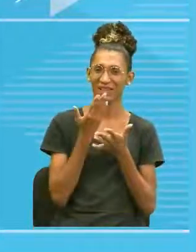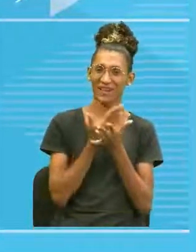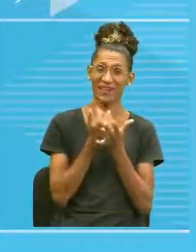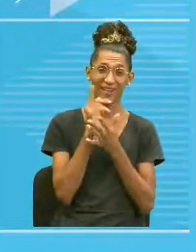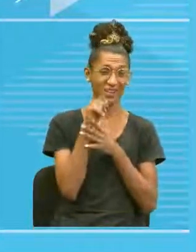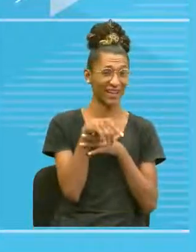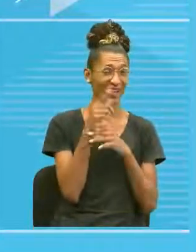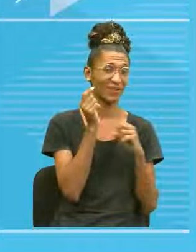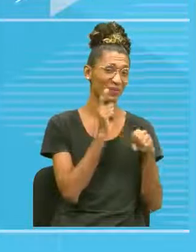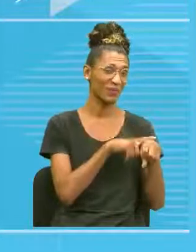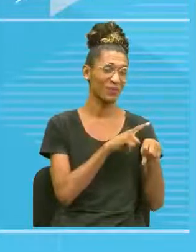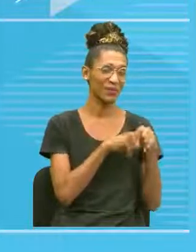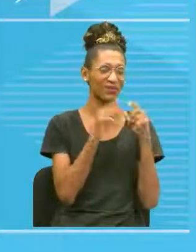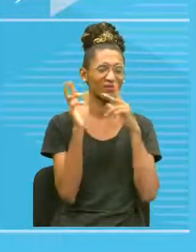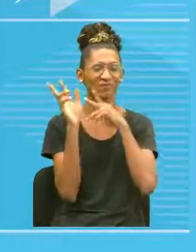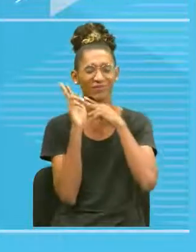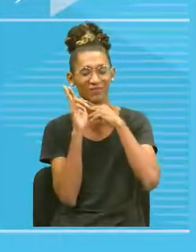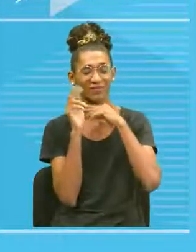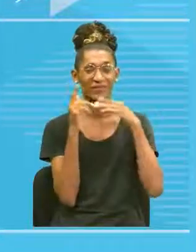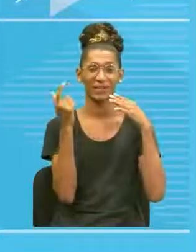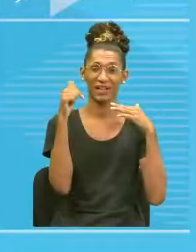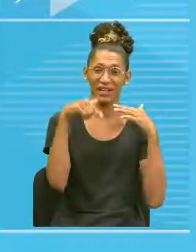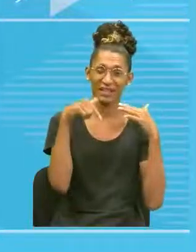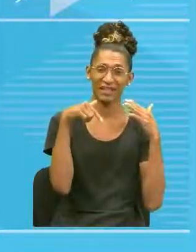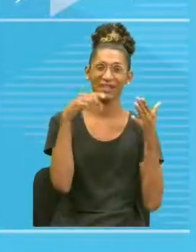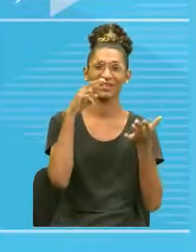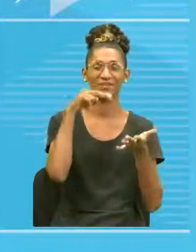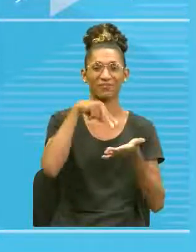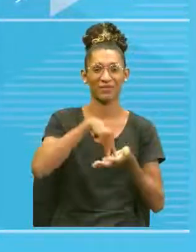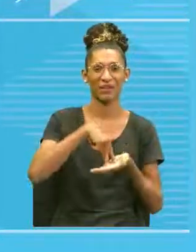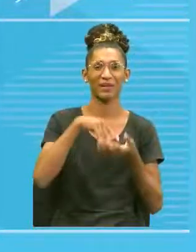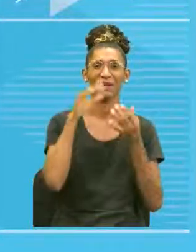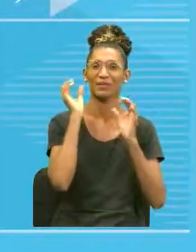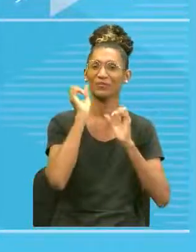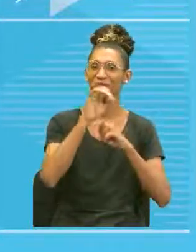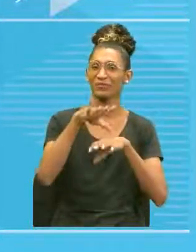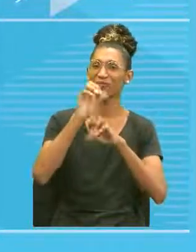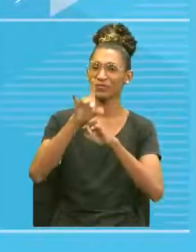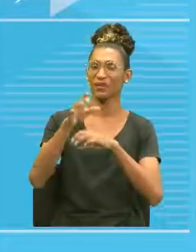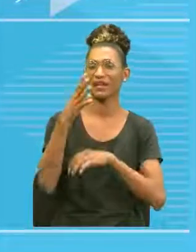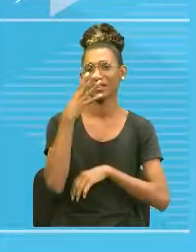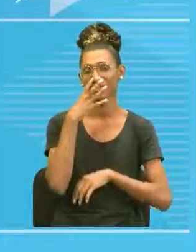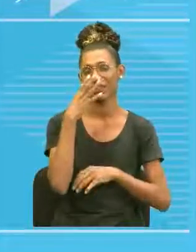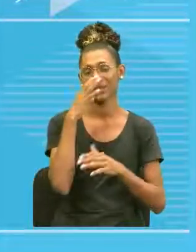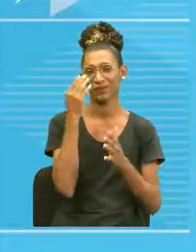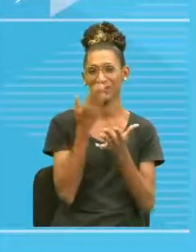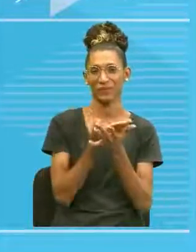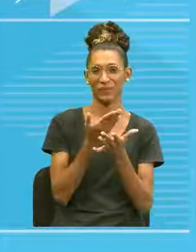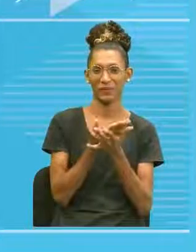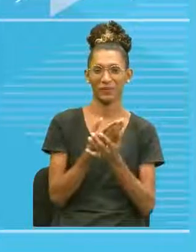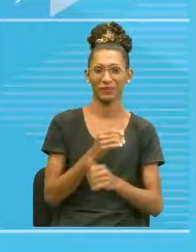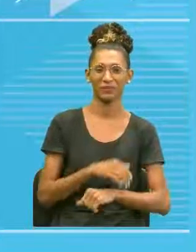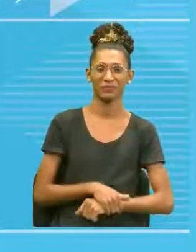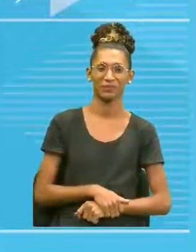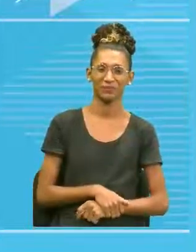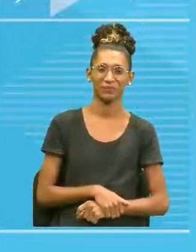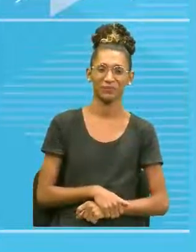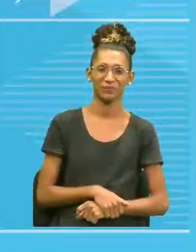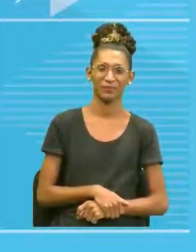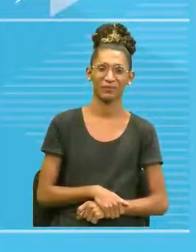né dar uma cochiladinha a gente tá aqui na luta assistindo a aula né